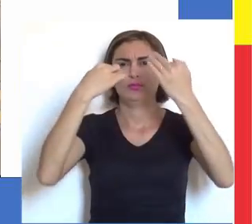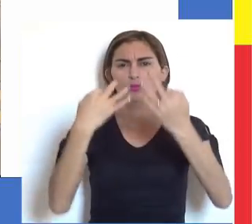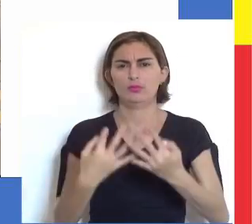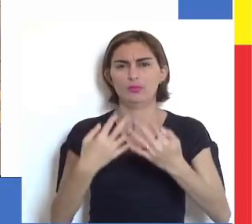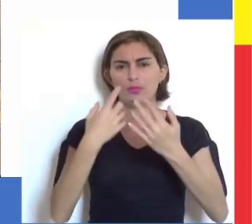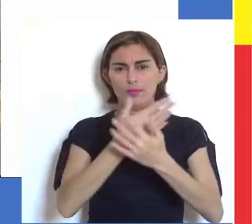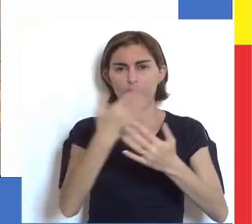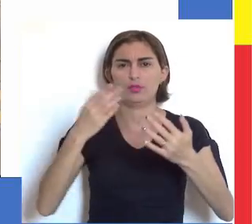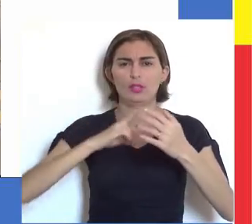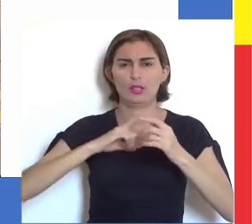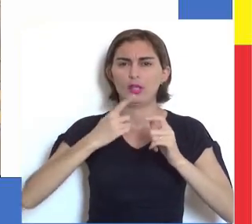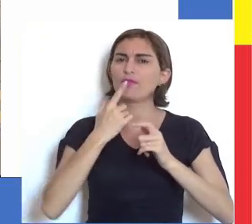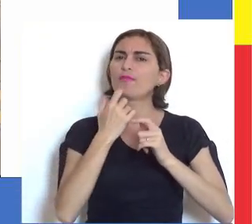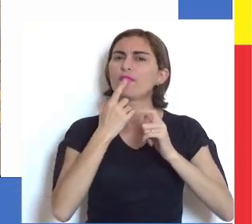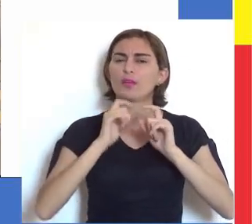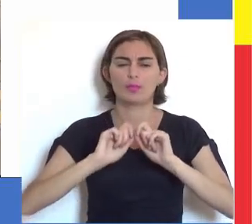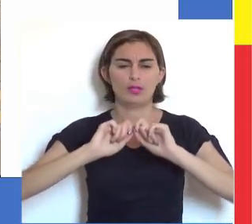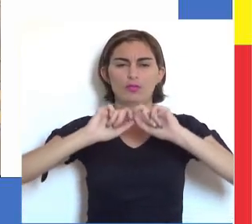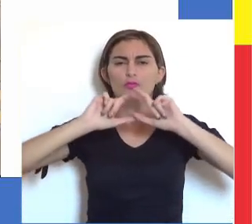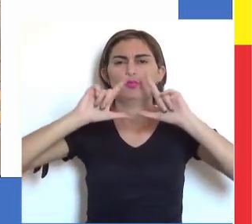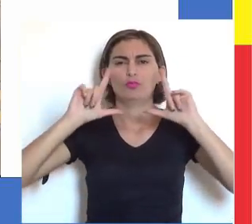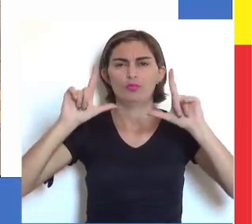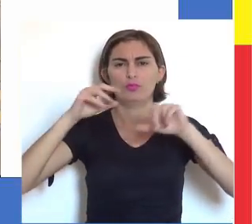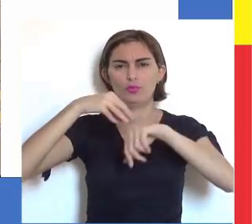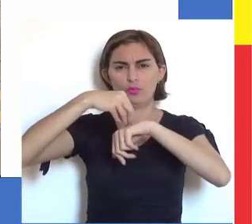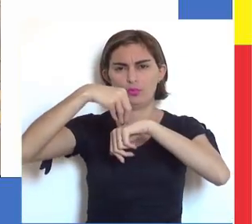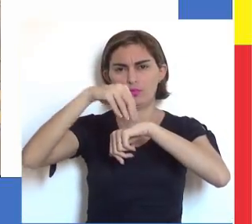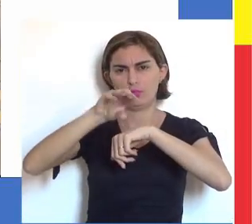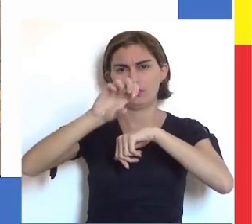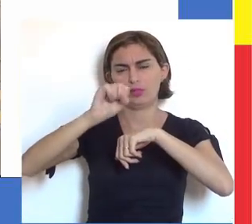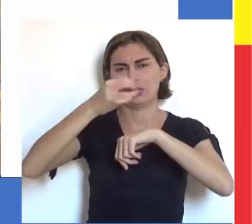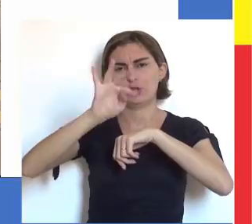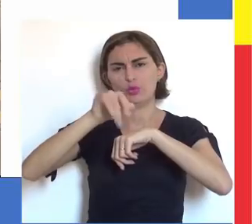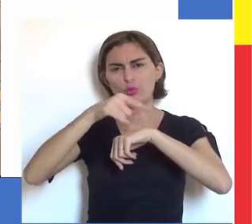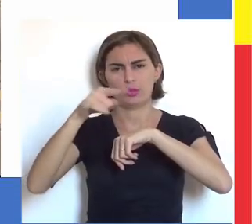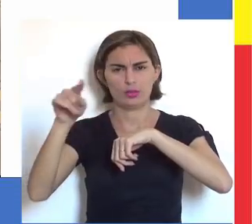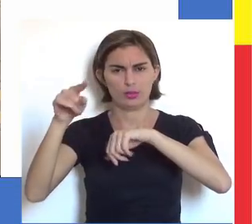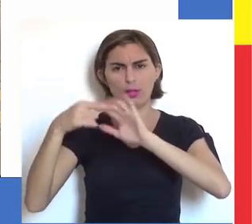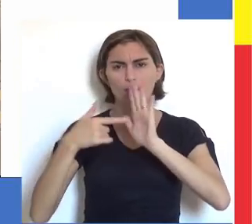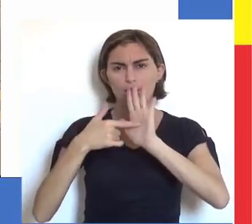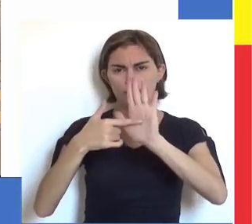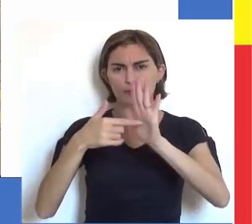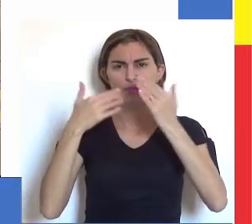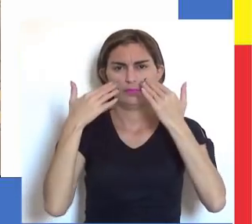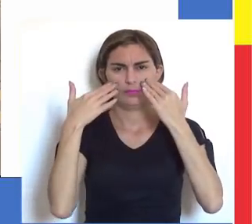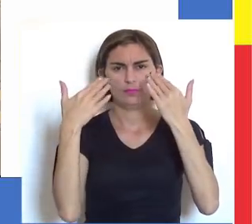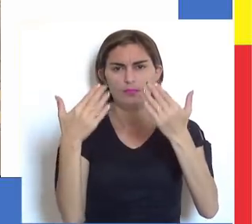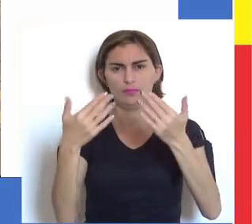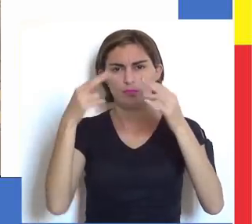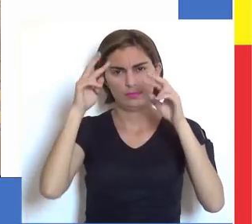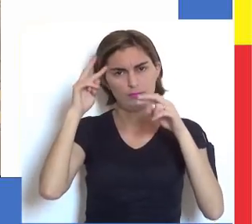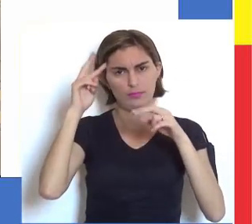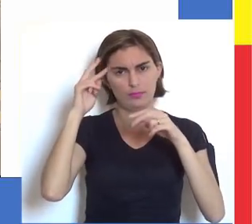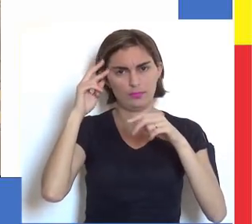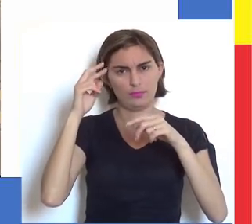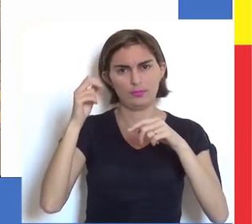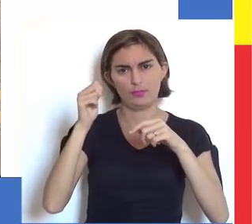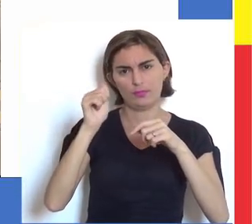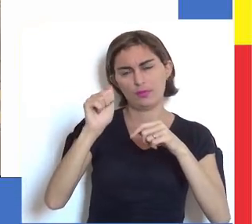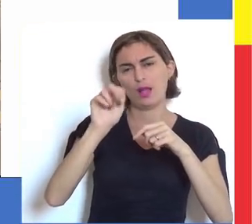acabou de ver. Você tem lá destacado em vermelho que eu coloquei para vocês a situação, ou seja, a apresentação da história.